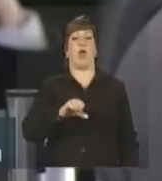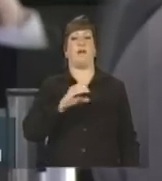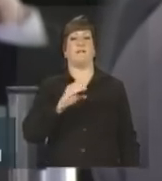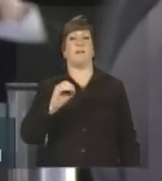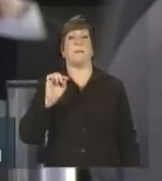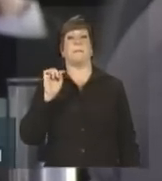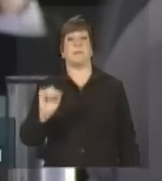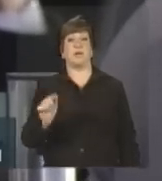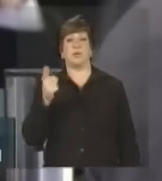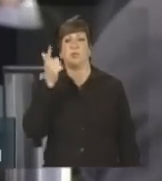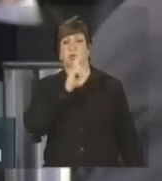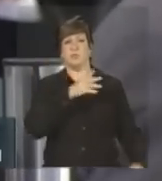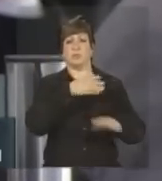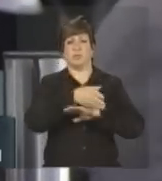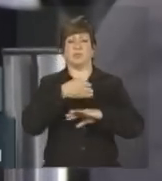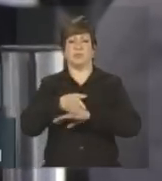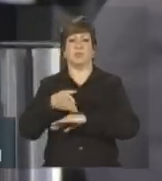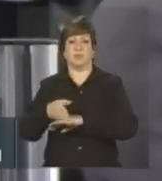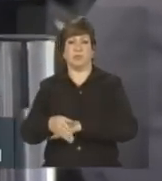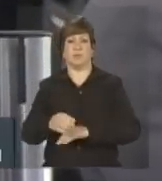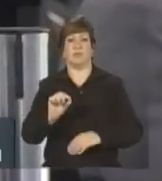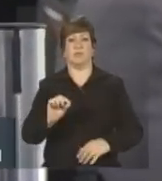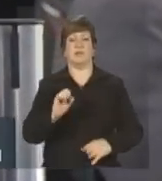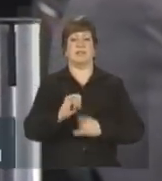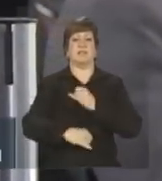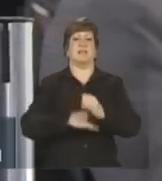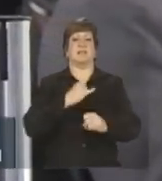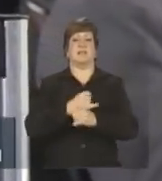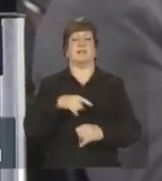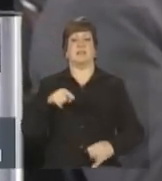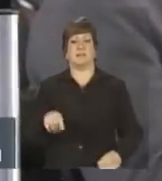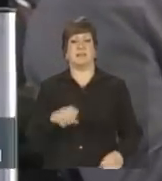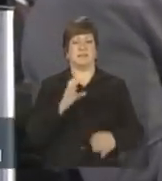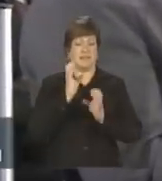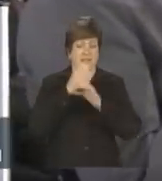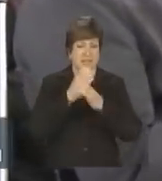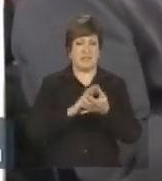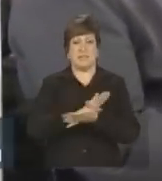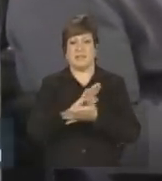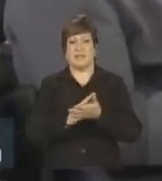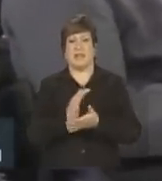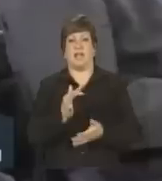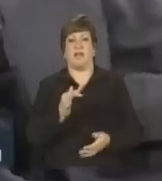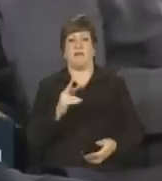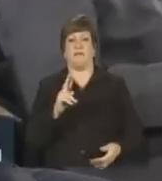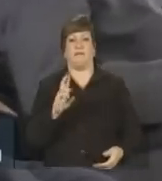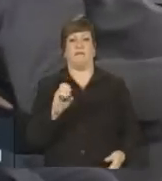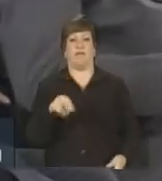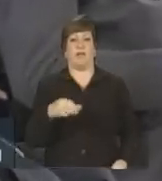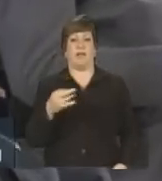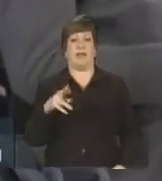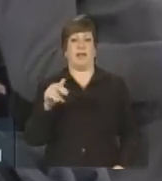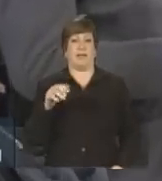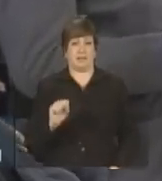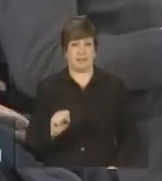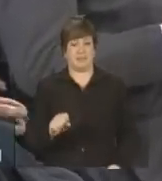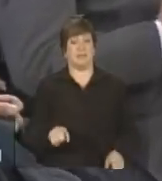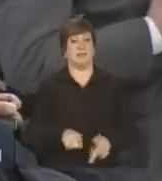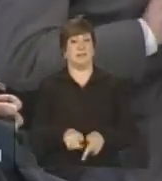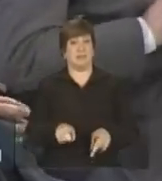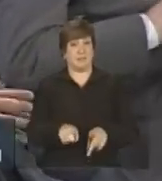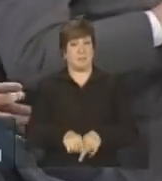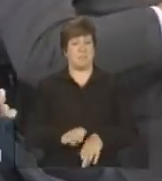19.900.000 acessos ao site do Ciência Sem Fronteira, sendo que 26 mil